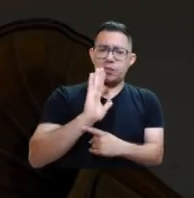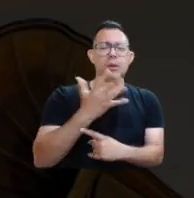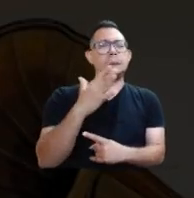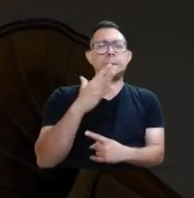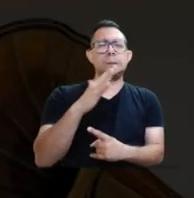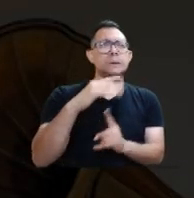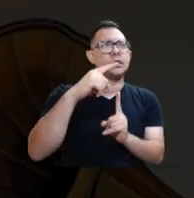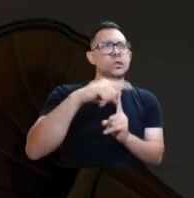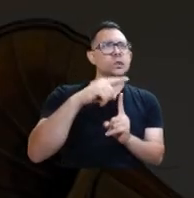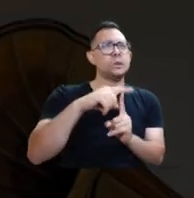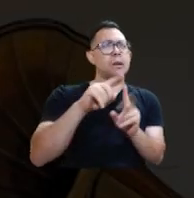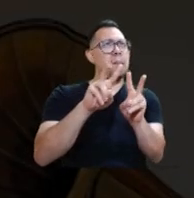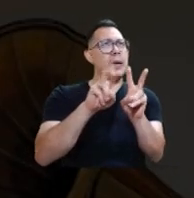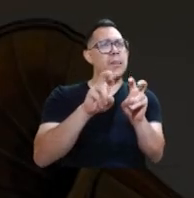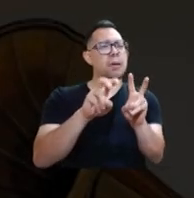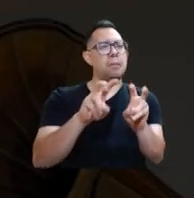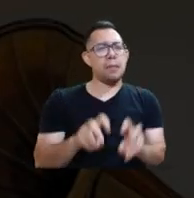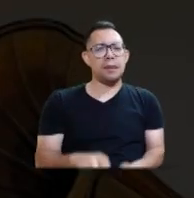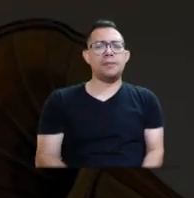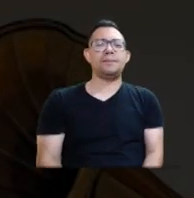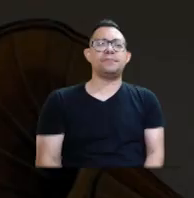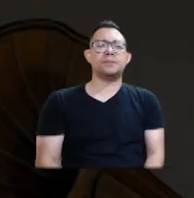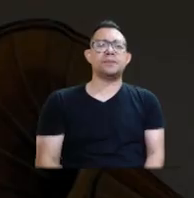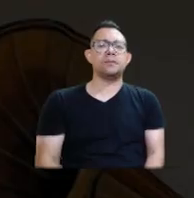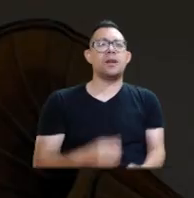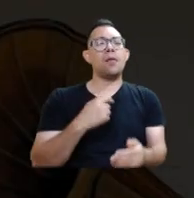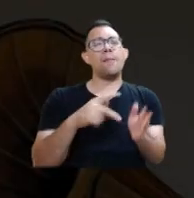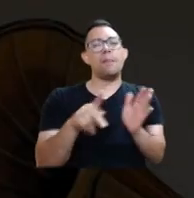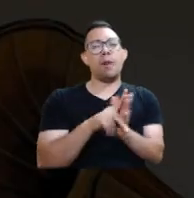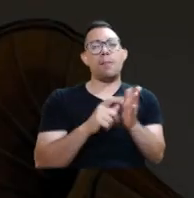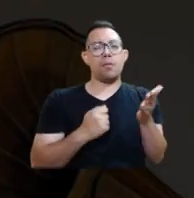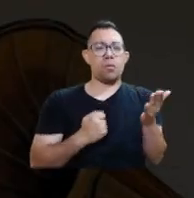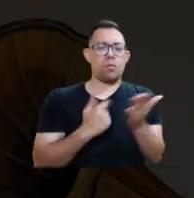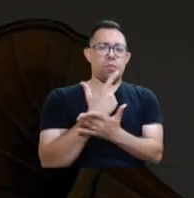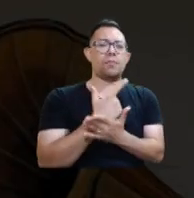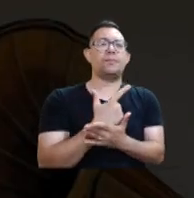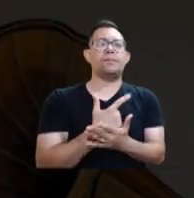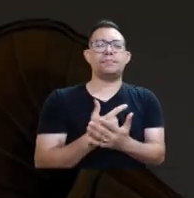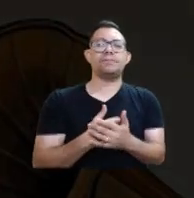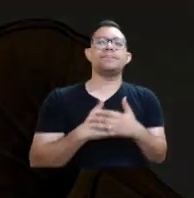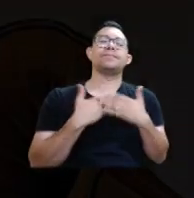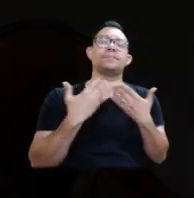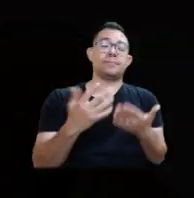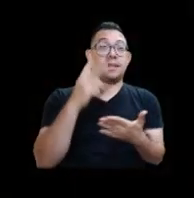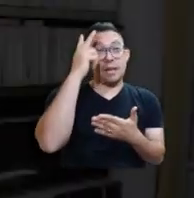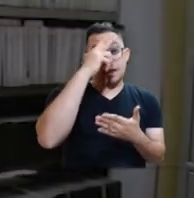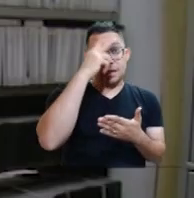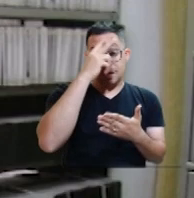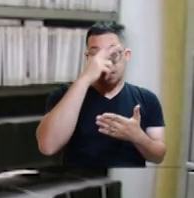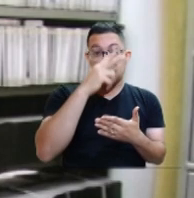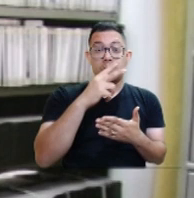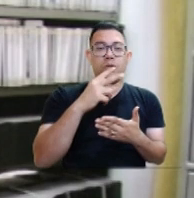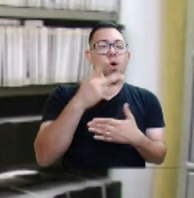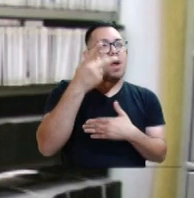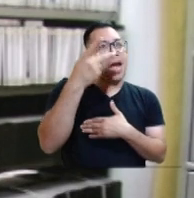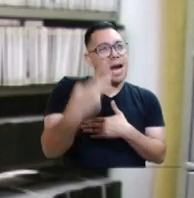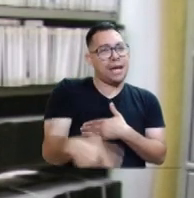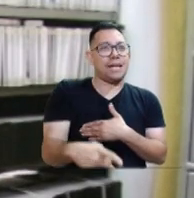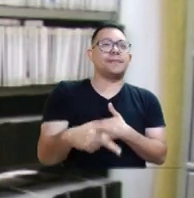Aí nesse parque, maior parte já selada, né? Comprava na firma, vinha, né? Bom, a história